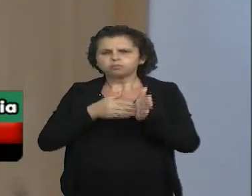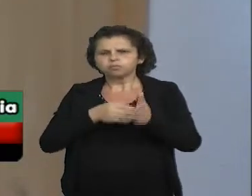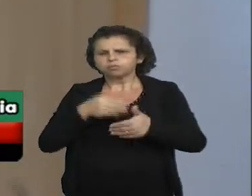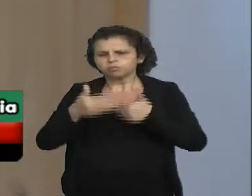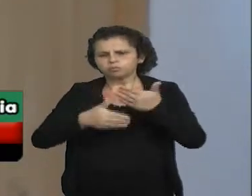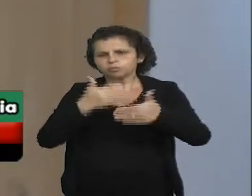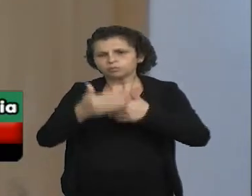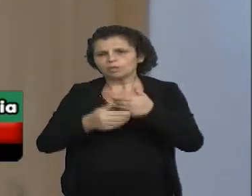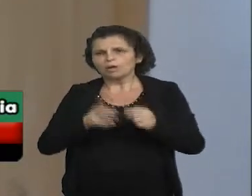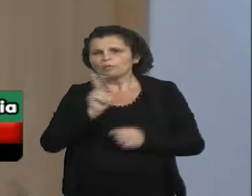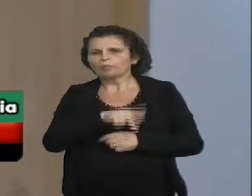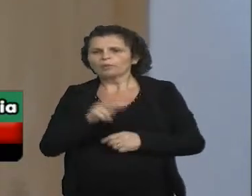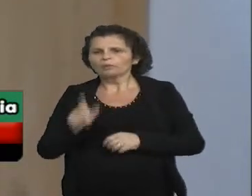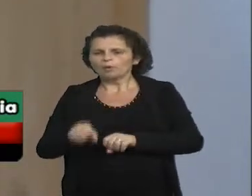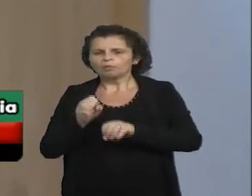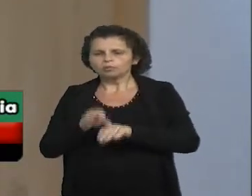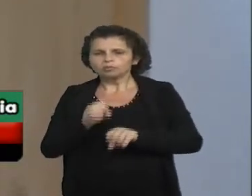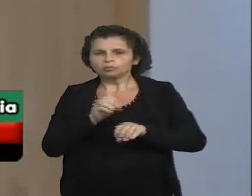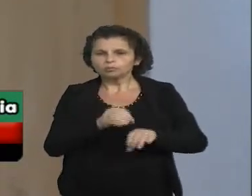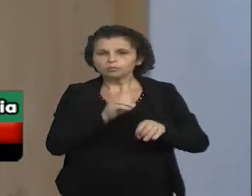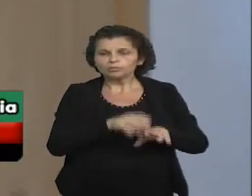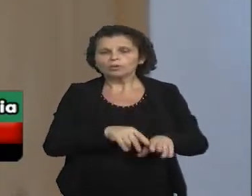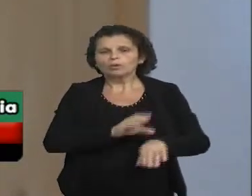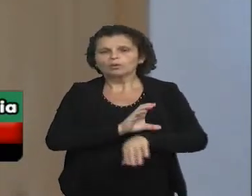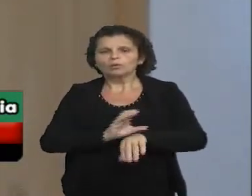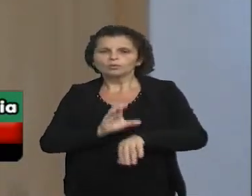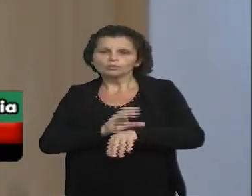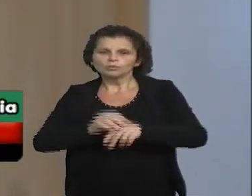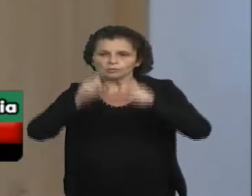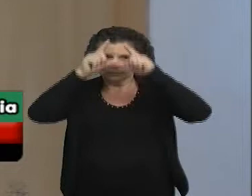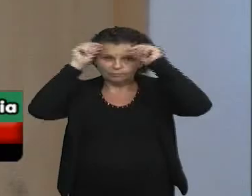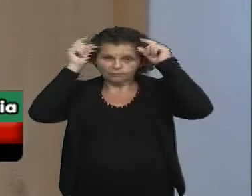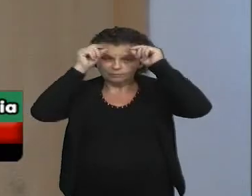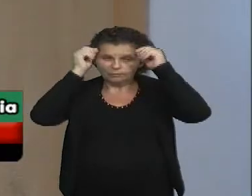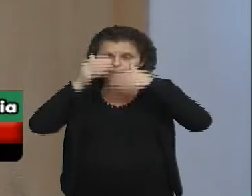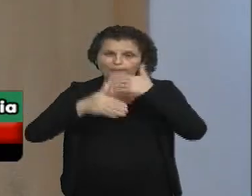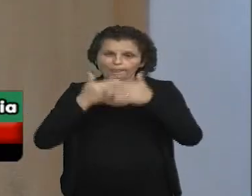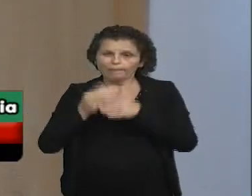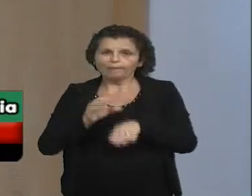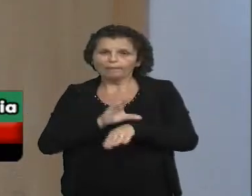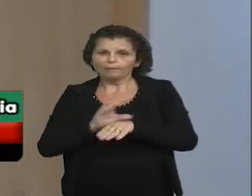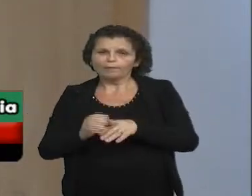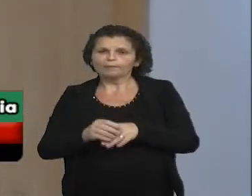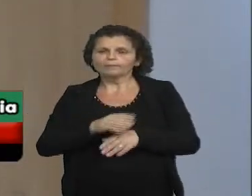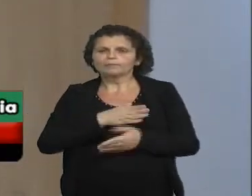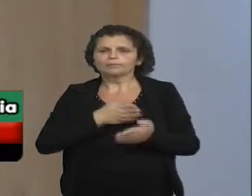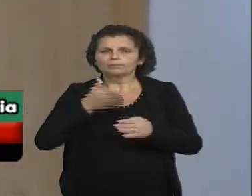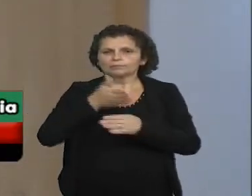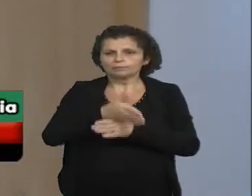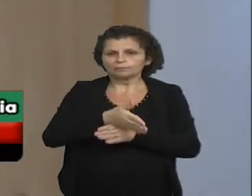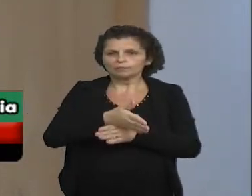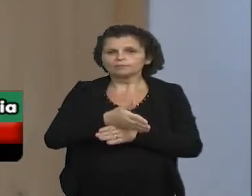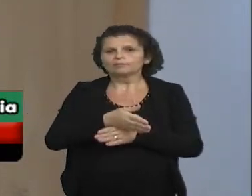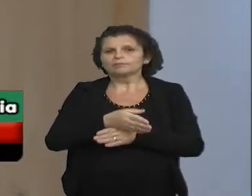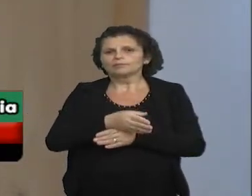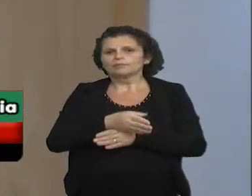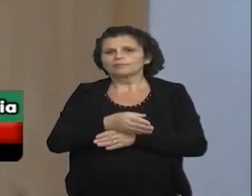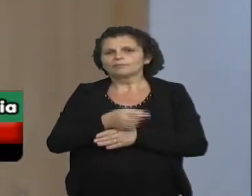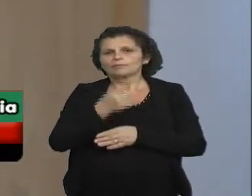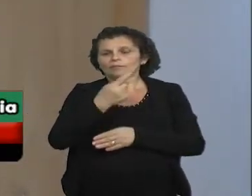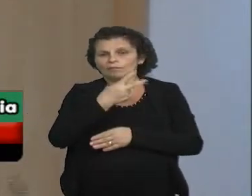como docente, preceptor de cursos de enfermagem. Ingressou na carreira pública no município de Osasco em 2015,